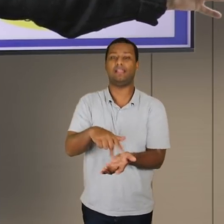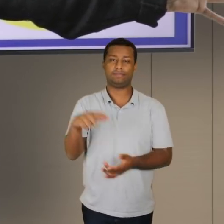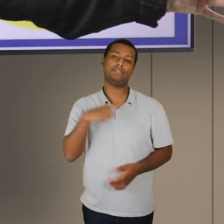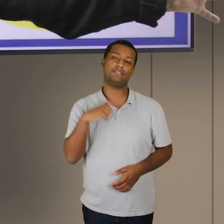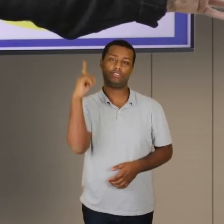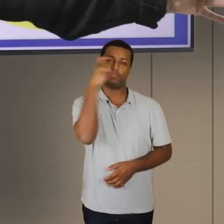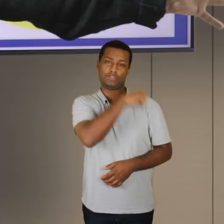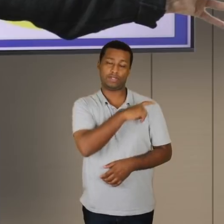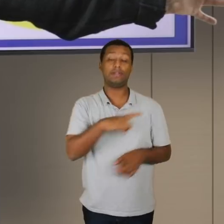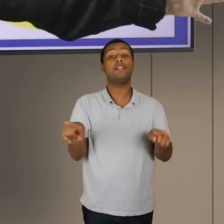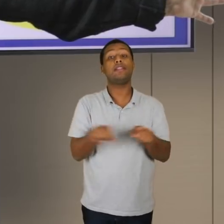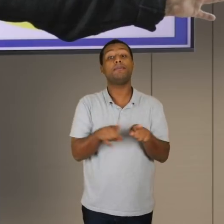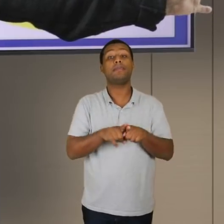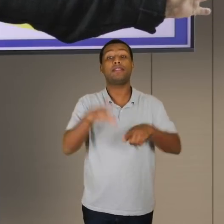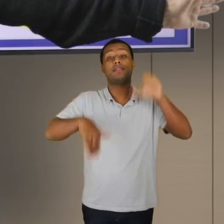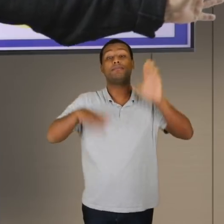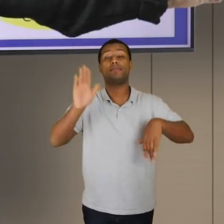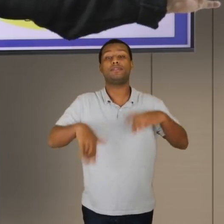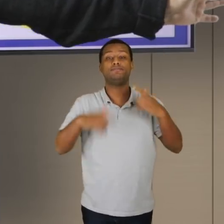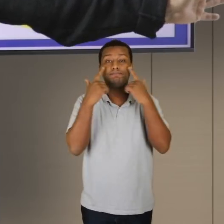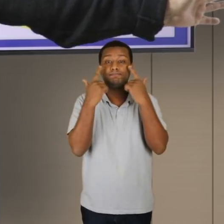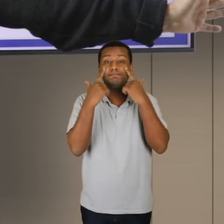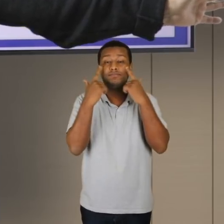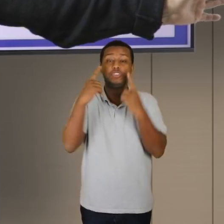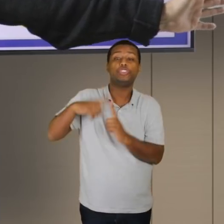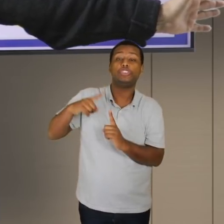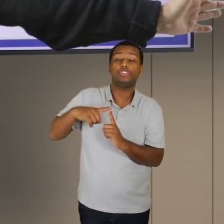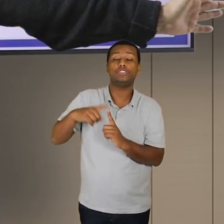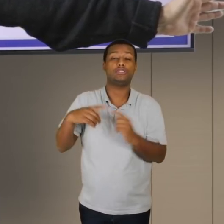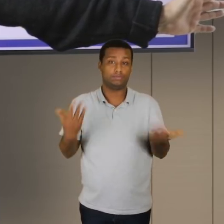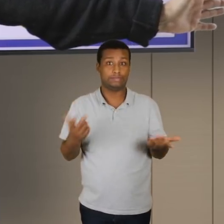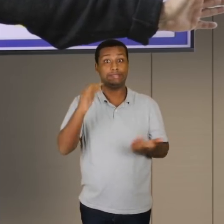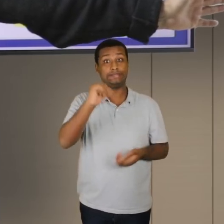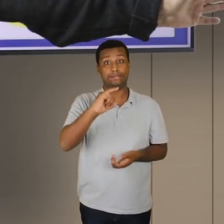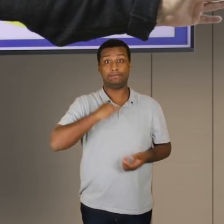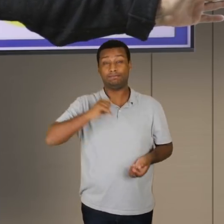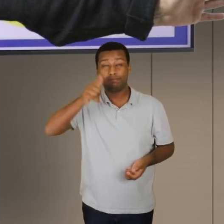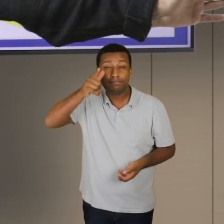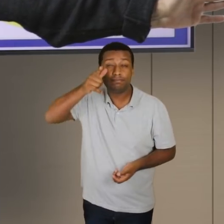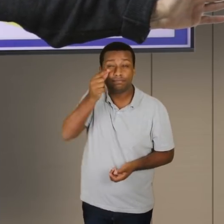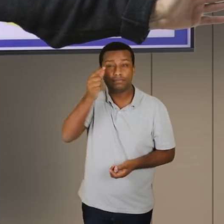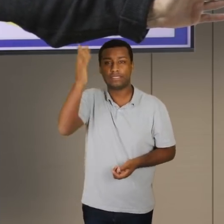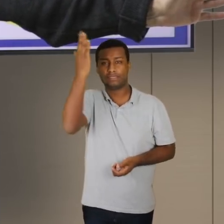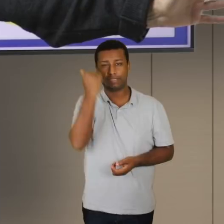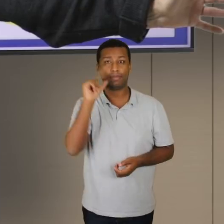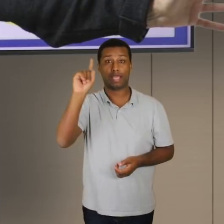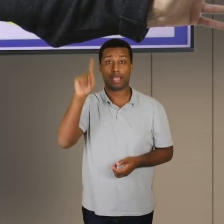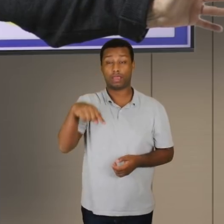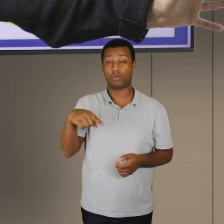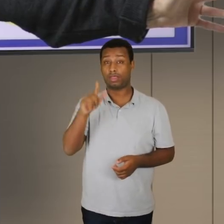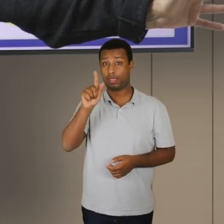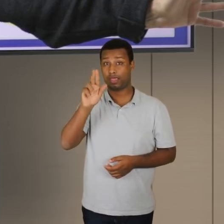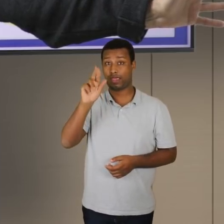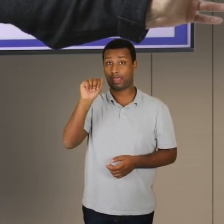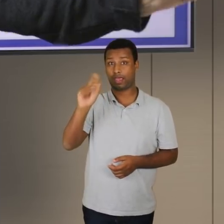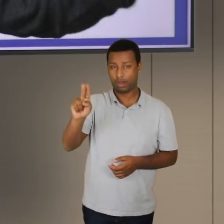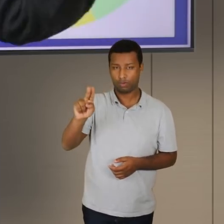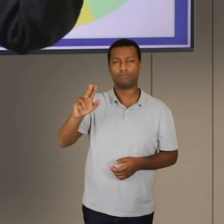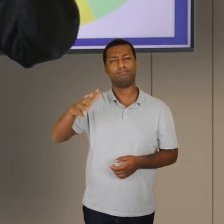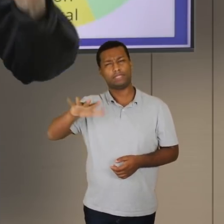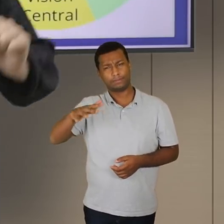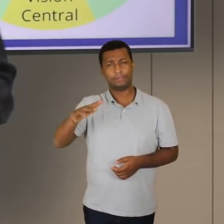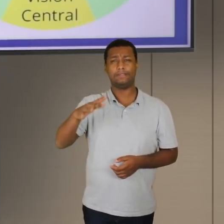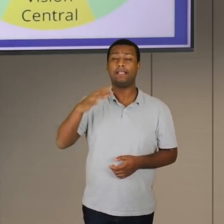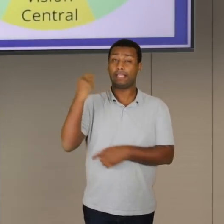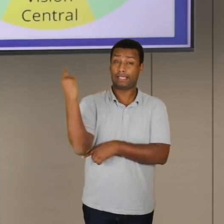o movimento dos meus dedos. Isso é um campo visual excelente. Algumas pessoas vão ter um campo visual um pouco mais